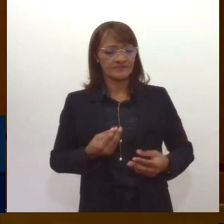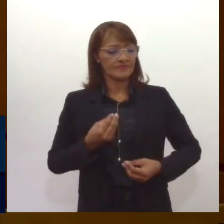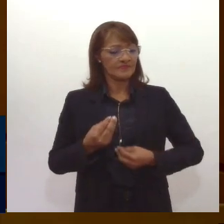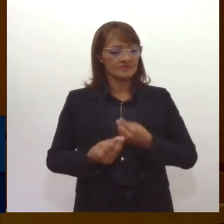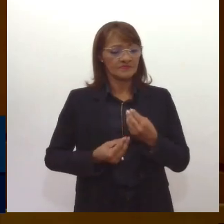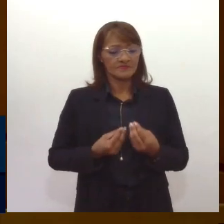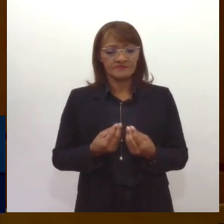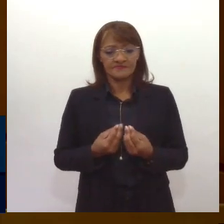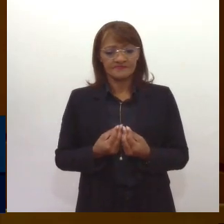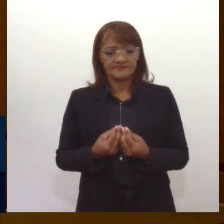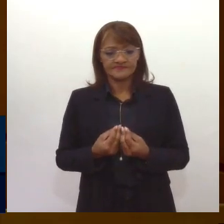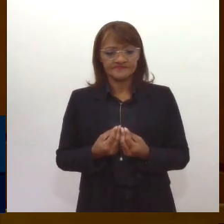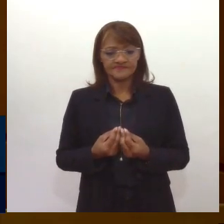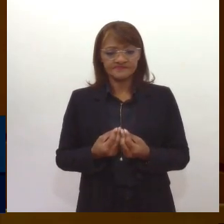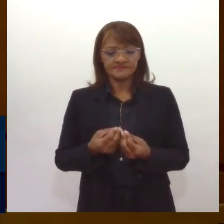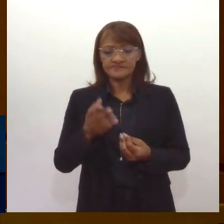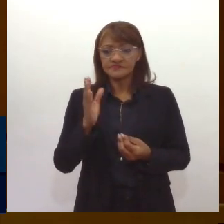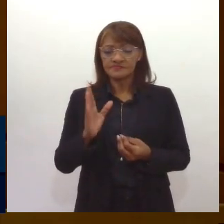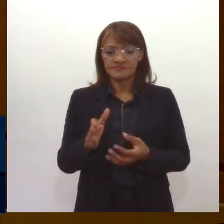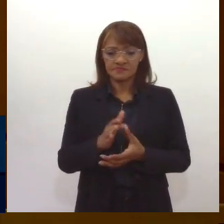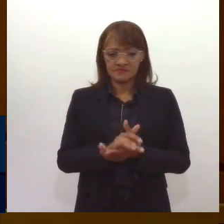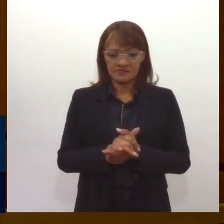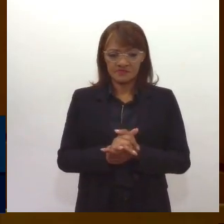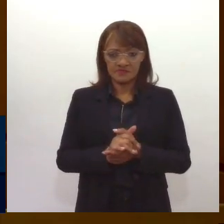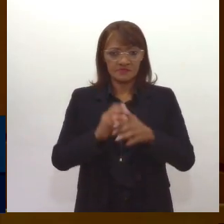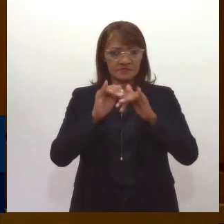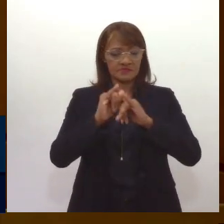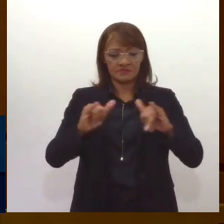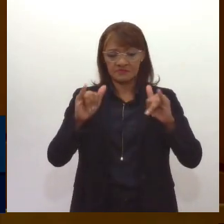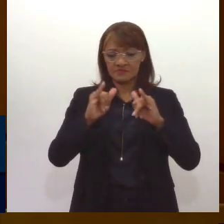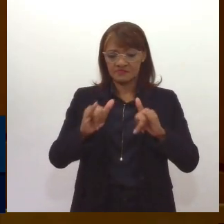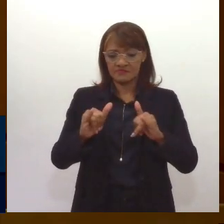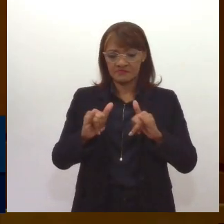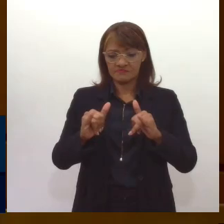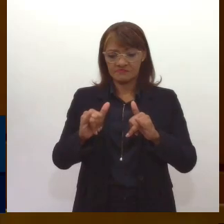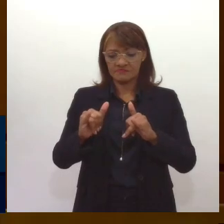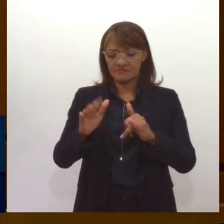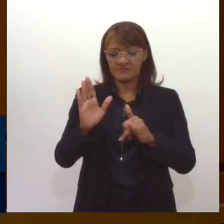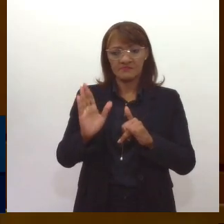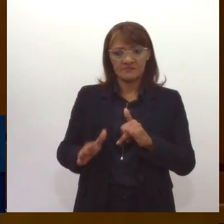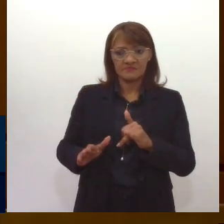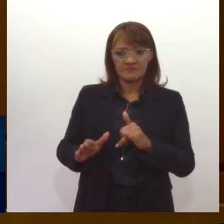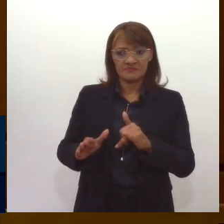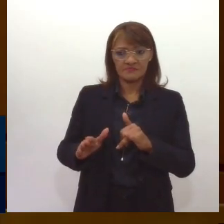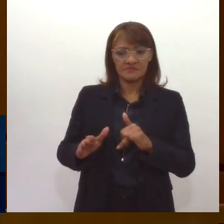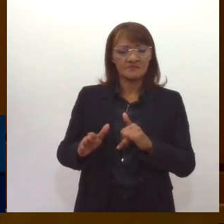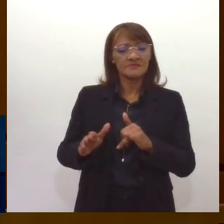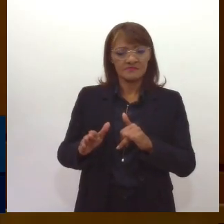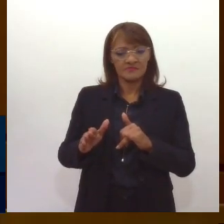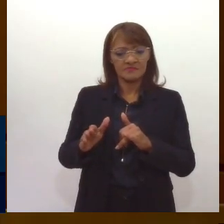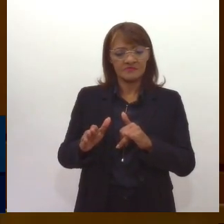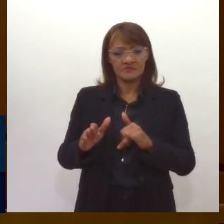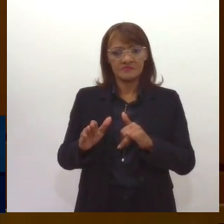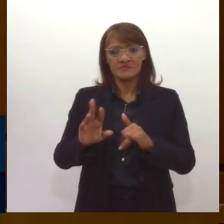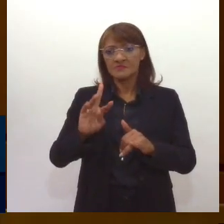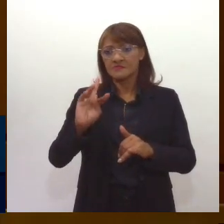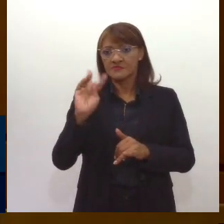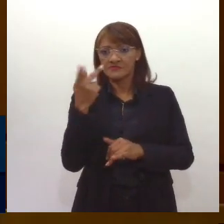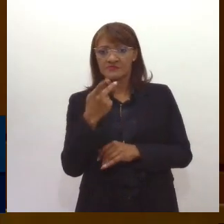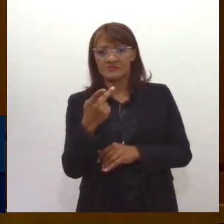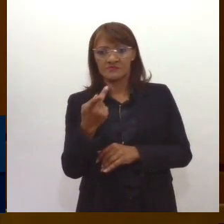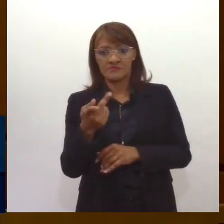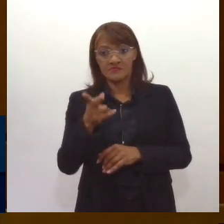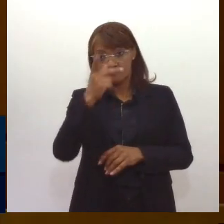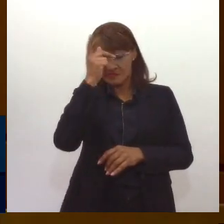descredibilizar a campanha, né? De mobilizar as pessoas com fake news. Então, o que está em jogo não